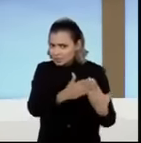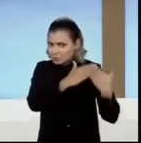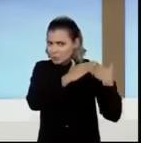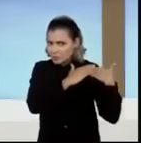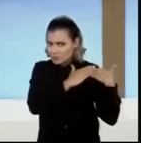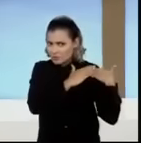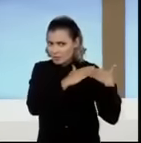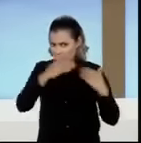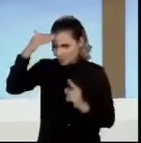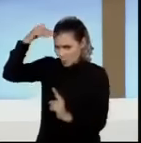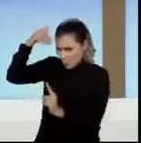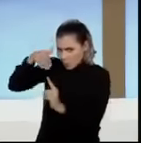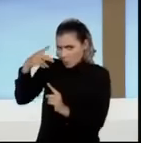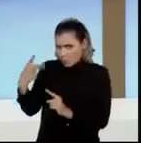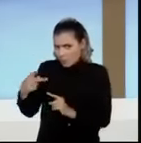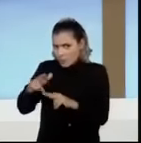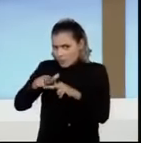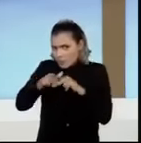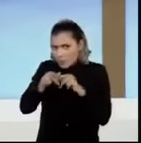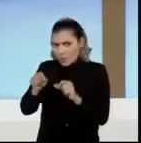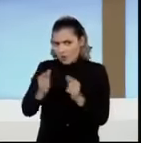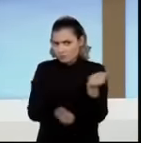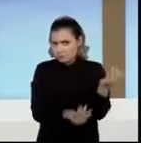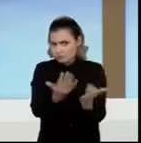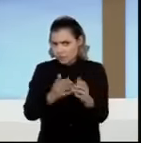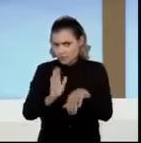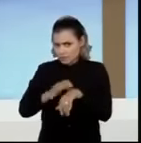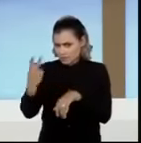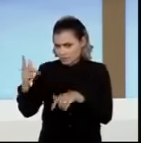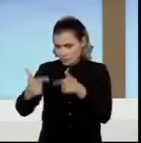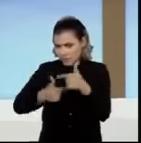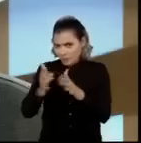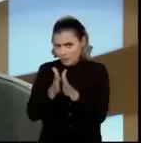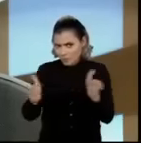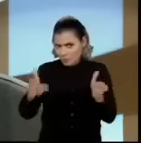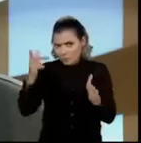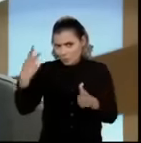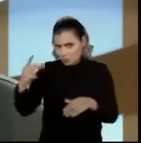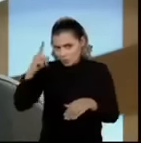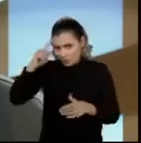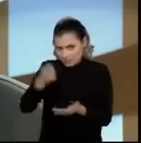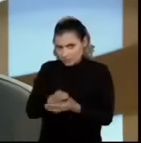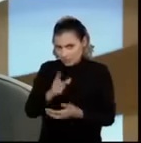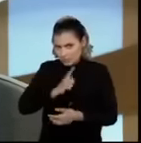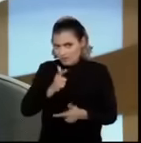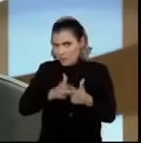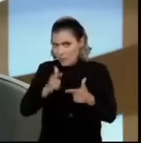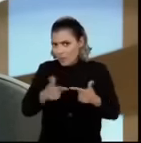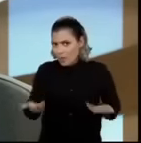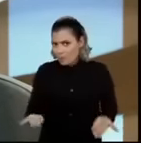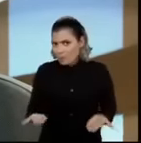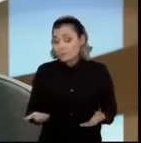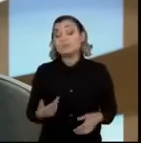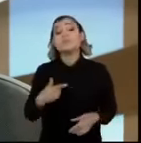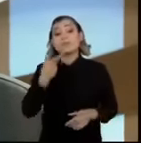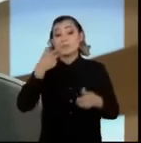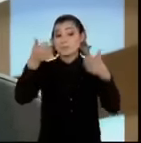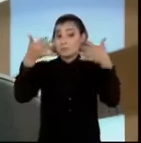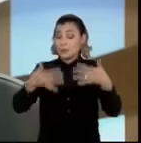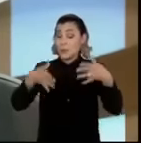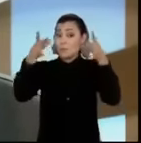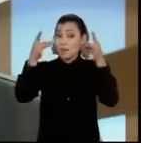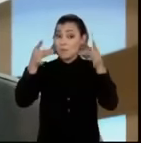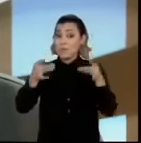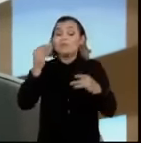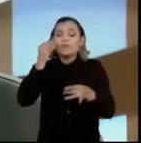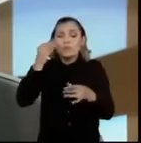responsabilidade pelas queimadas que acontecem agora à sua gestão e às suas decisões. Bom, você citou vários casos. Eu vou tentar lembrar